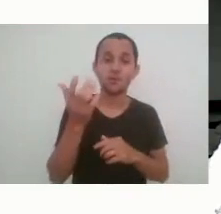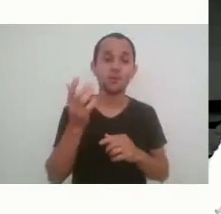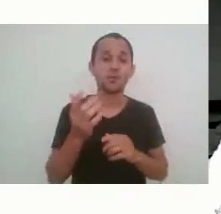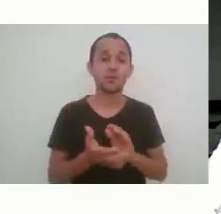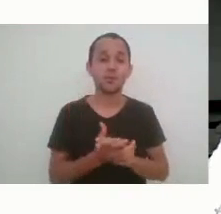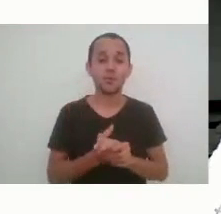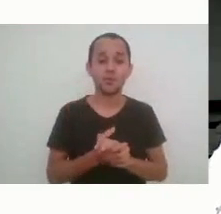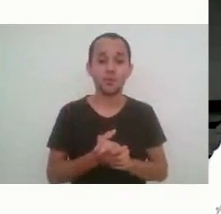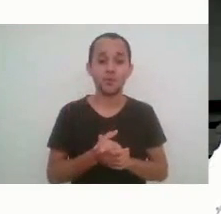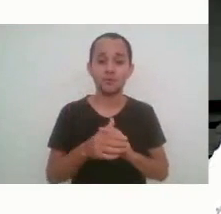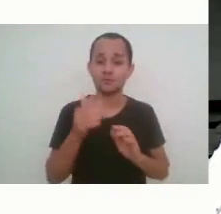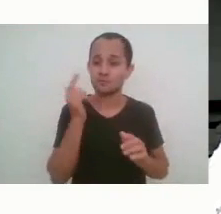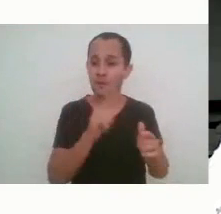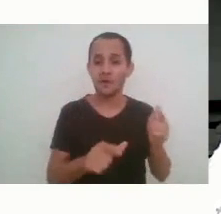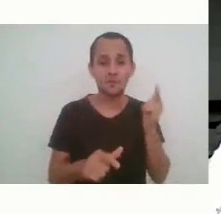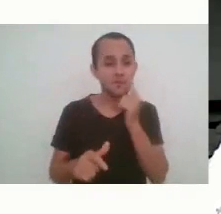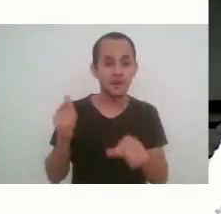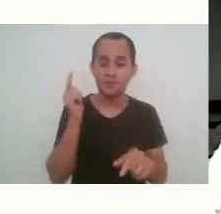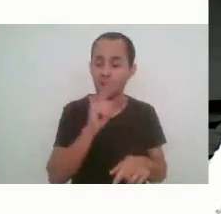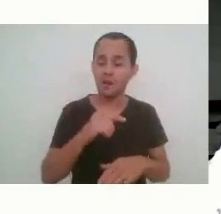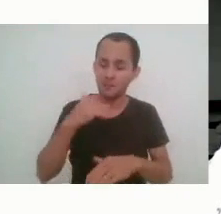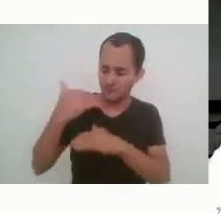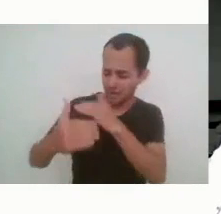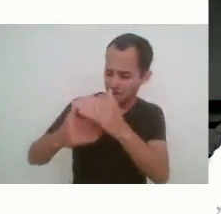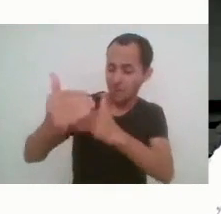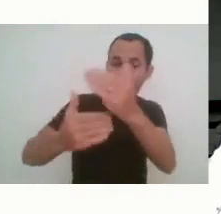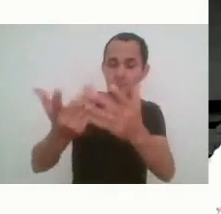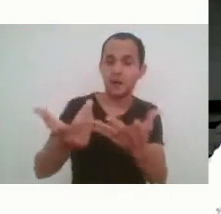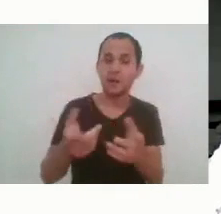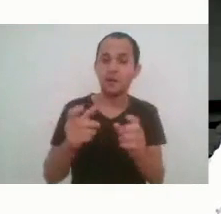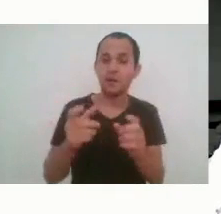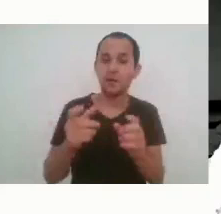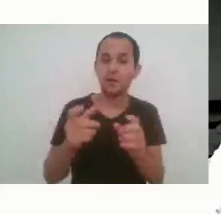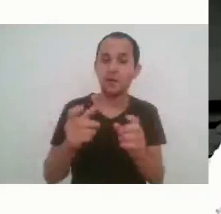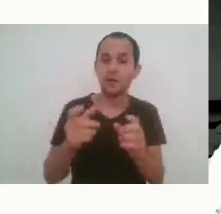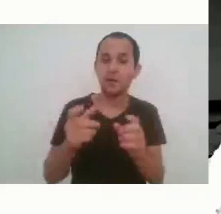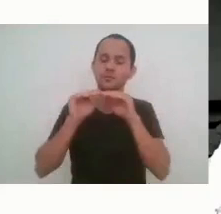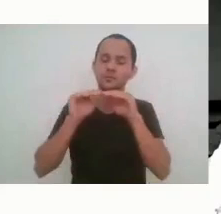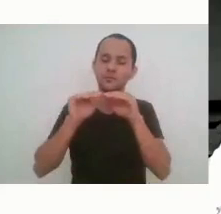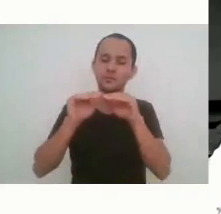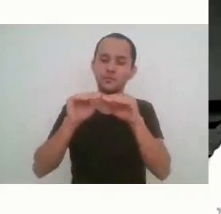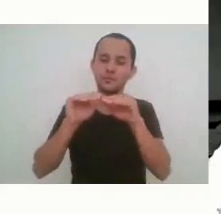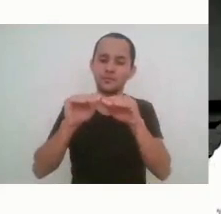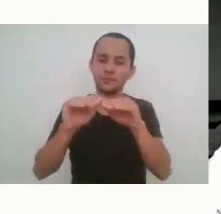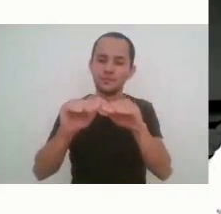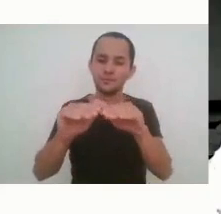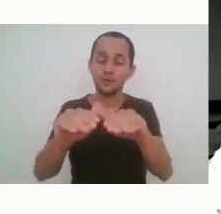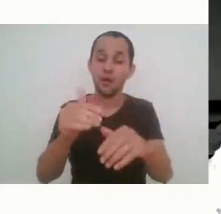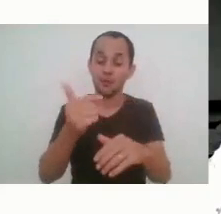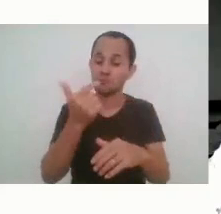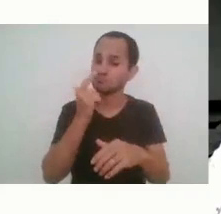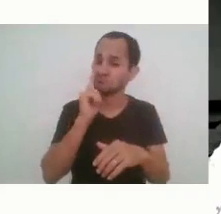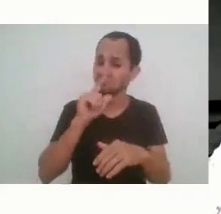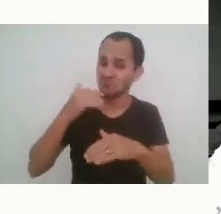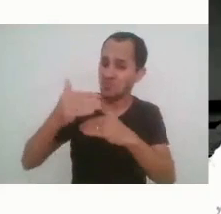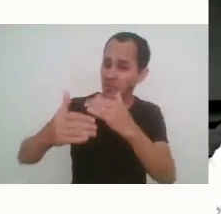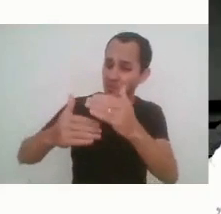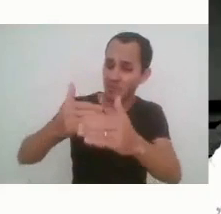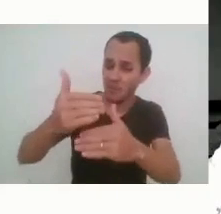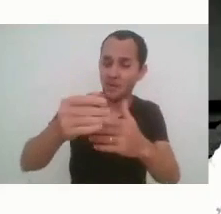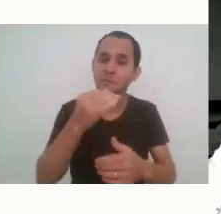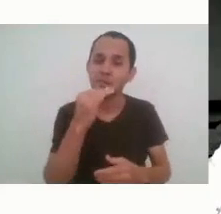as conquistas mais avançaram e de maneira perene. Tem conquistas que eu já citei, por exemplo,